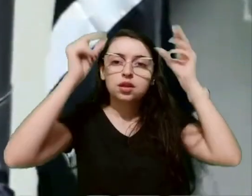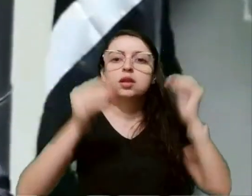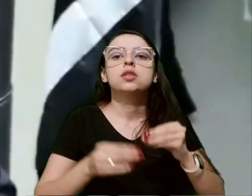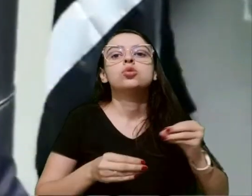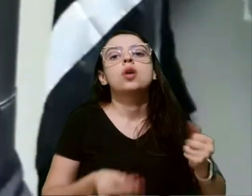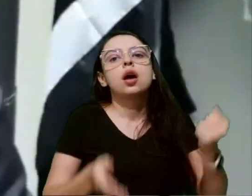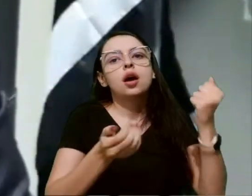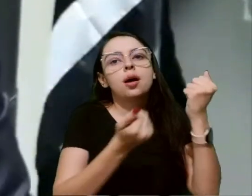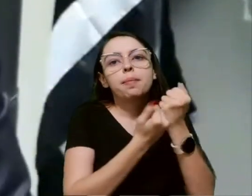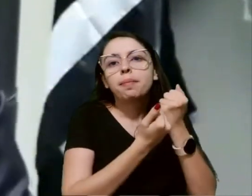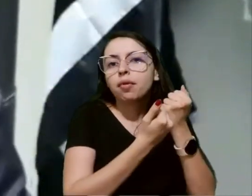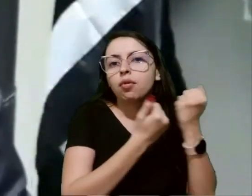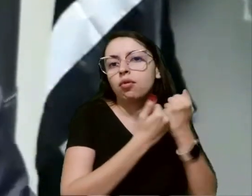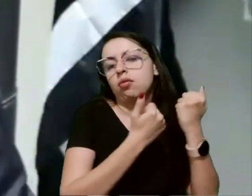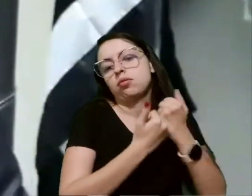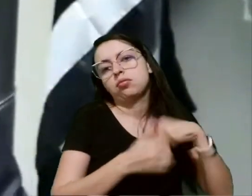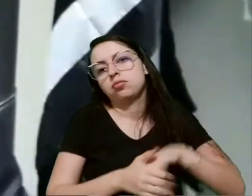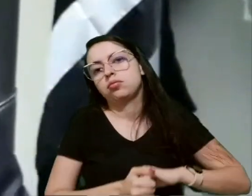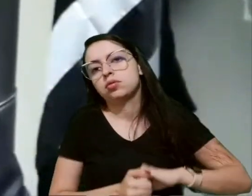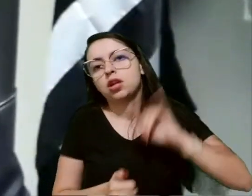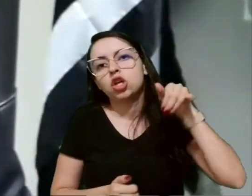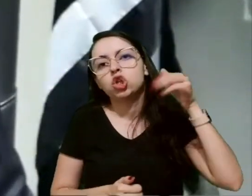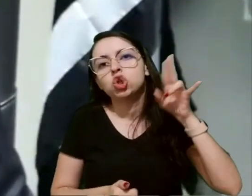apoio, né, sem ter